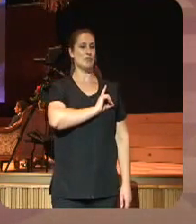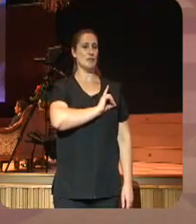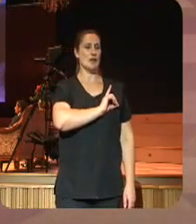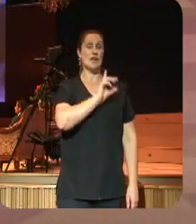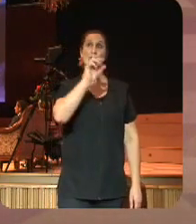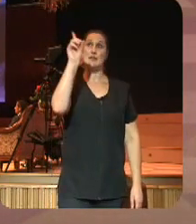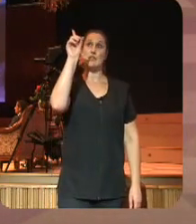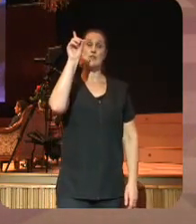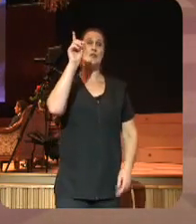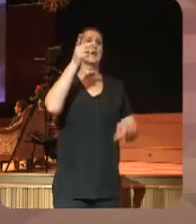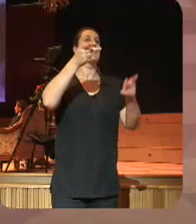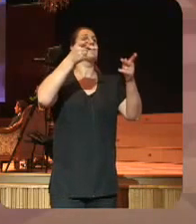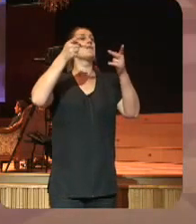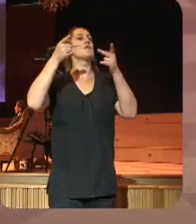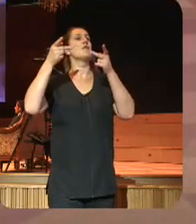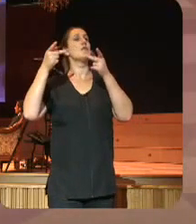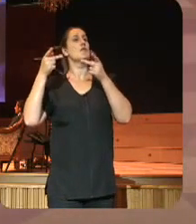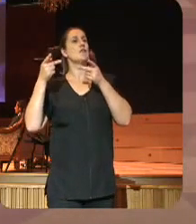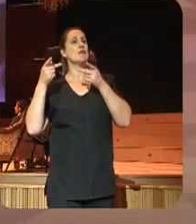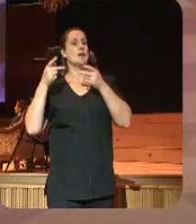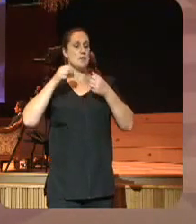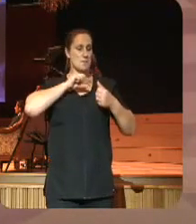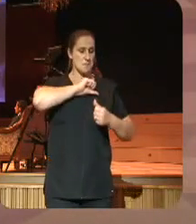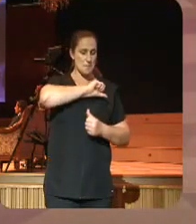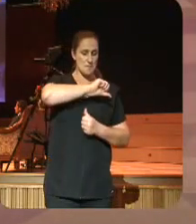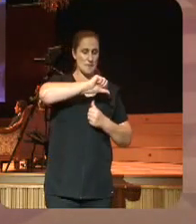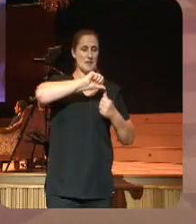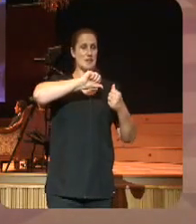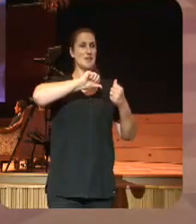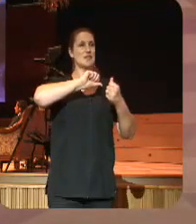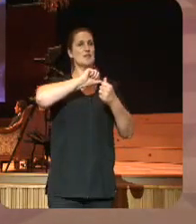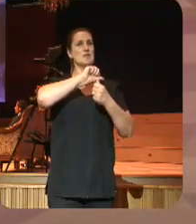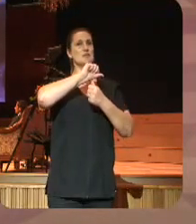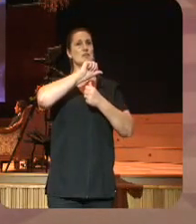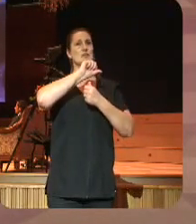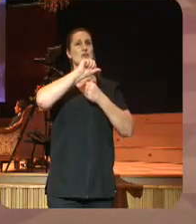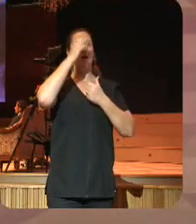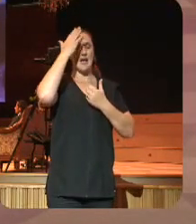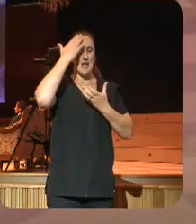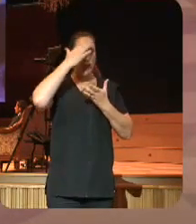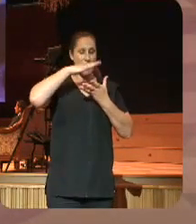grande convite de Deus para ver uma reforma de